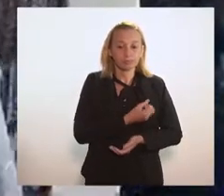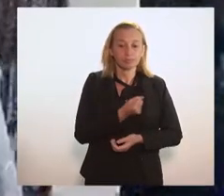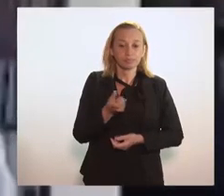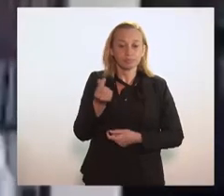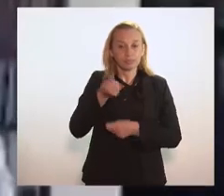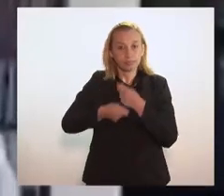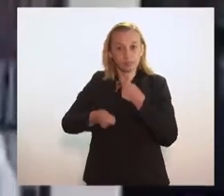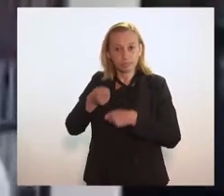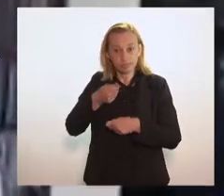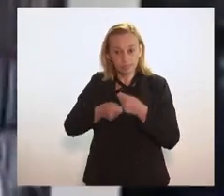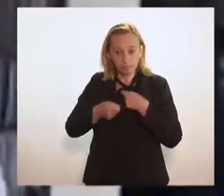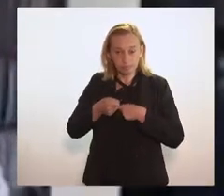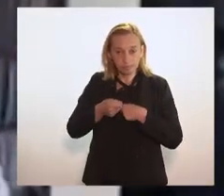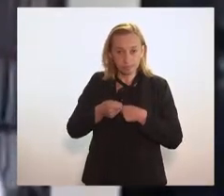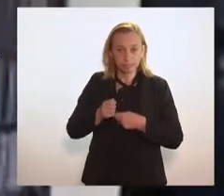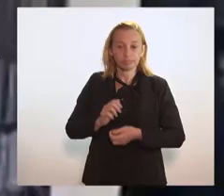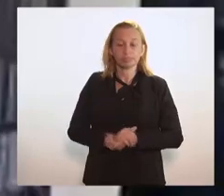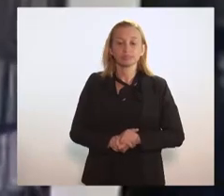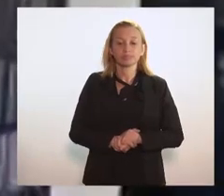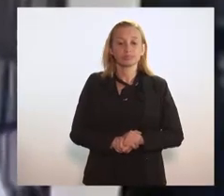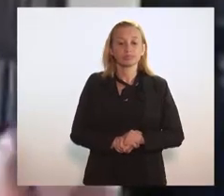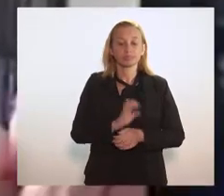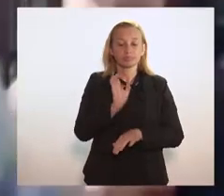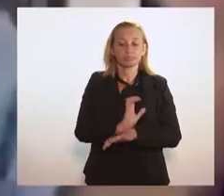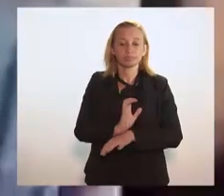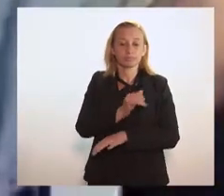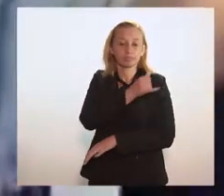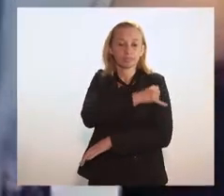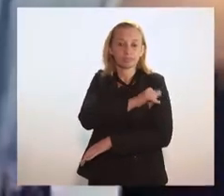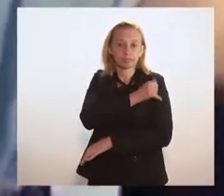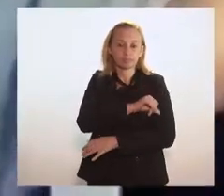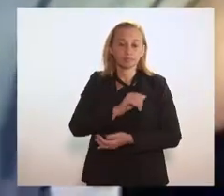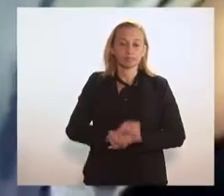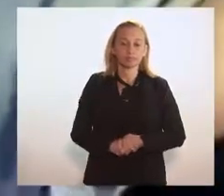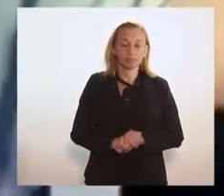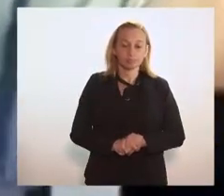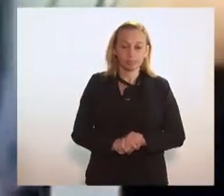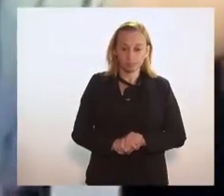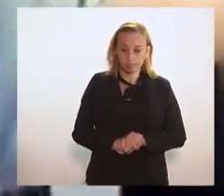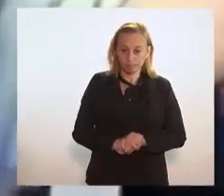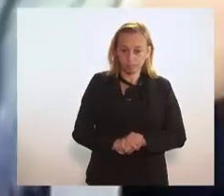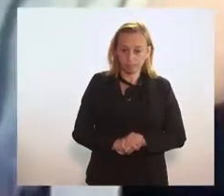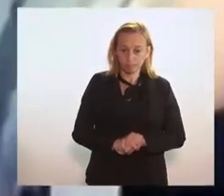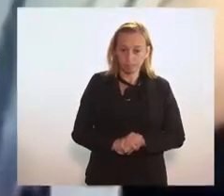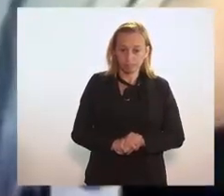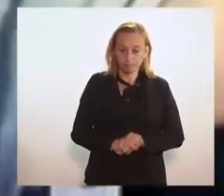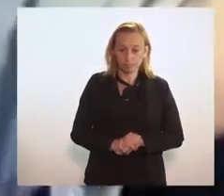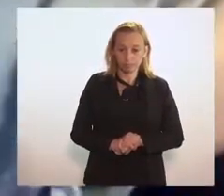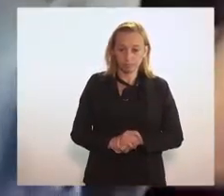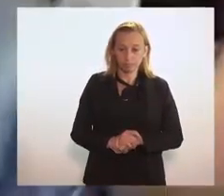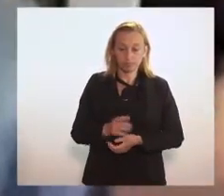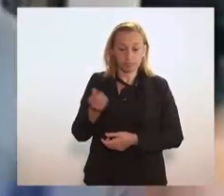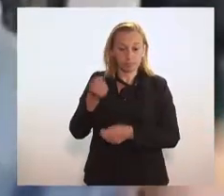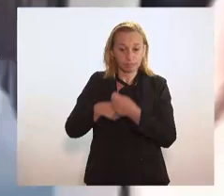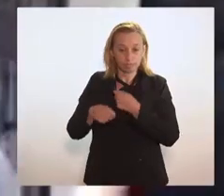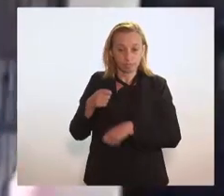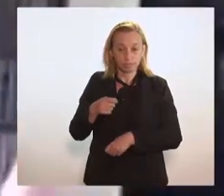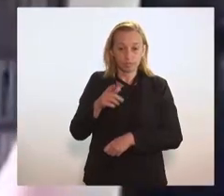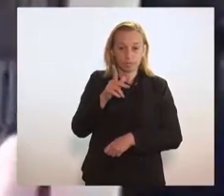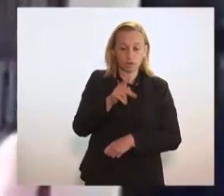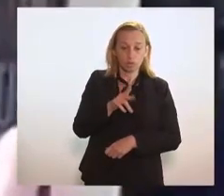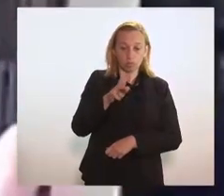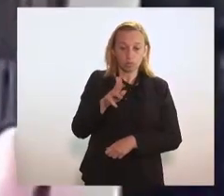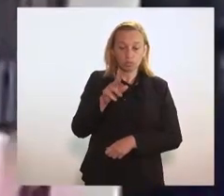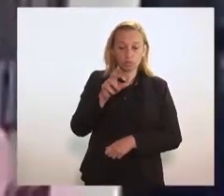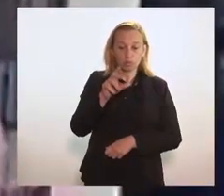economia. Ela, no estado do Rio de Janeiro, se tornar a economia pujante,